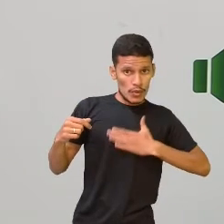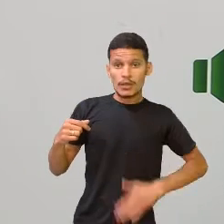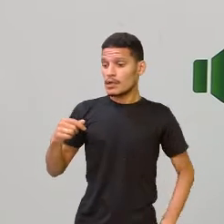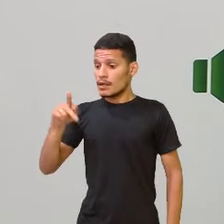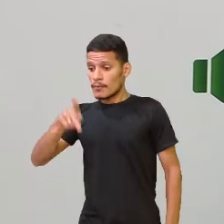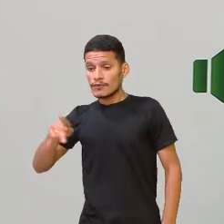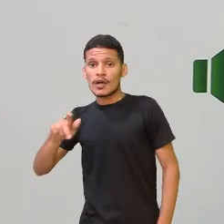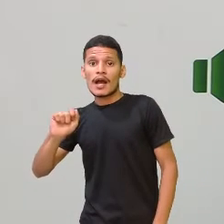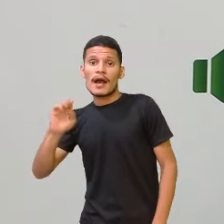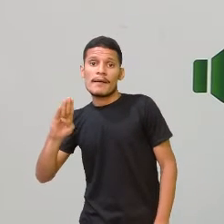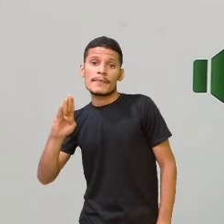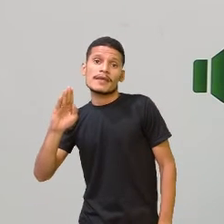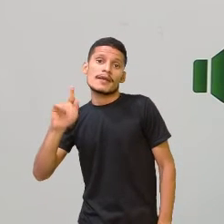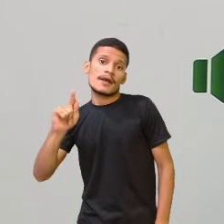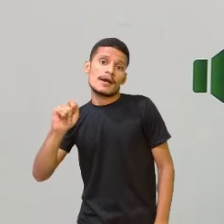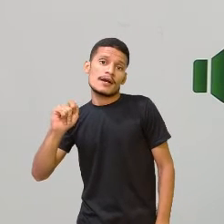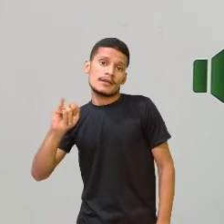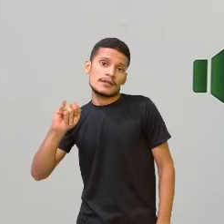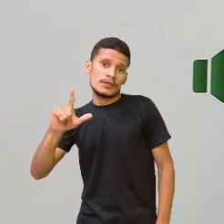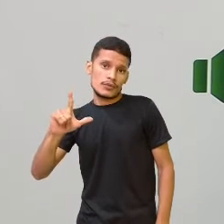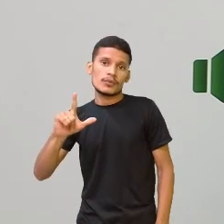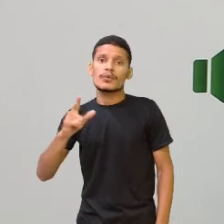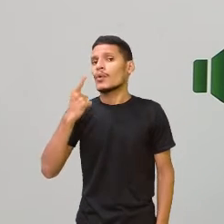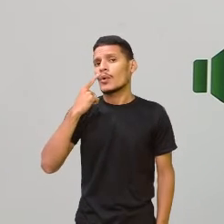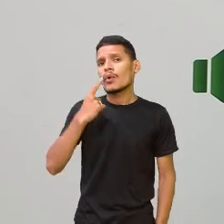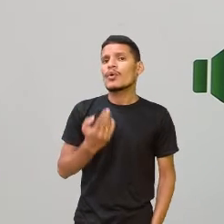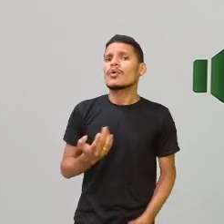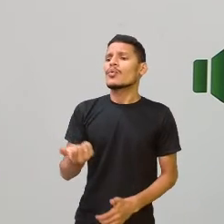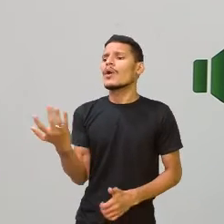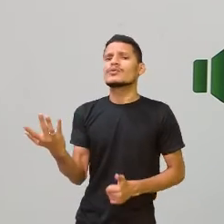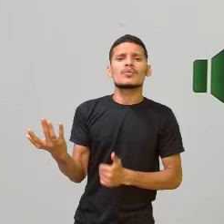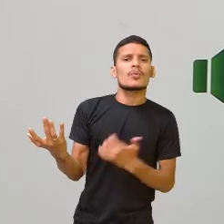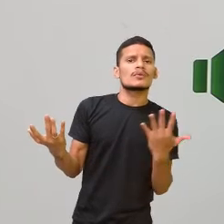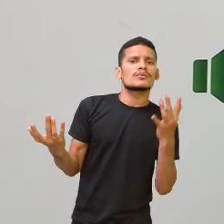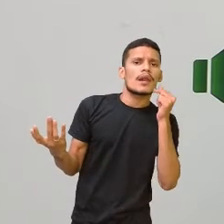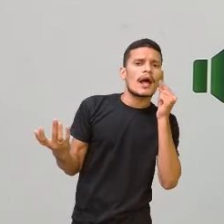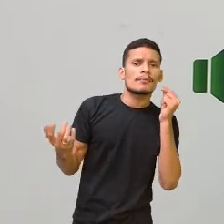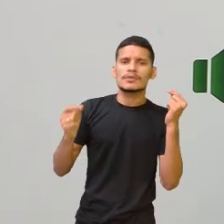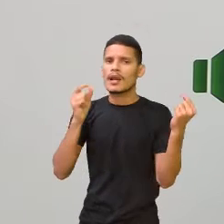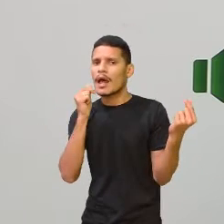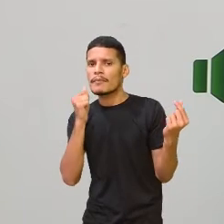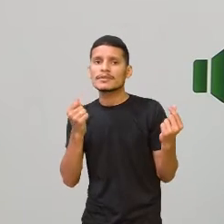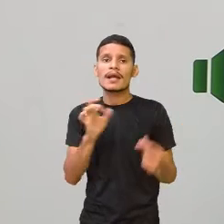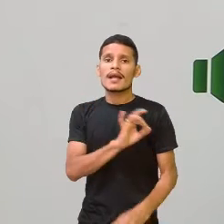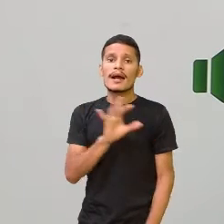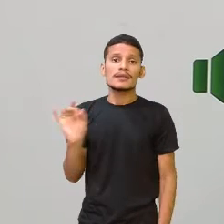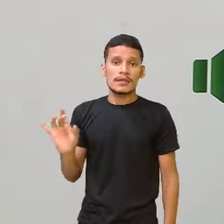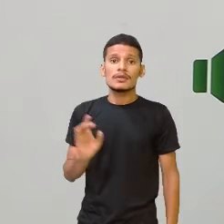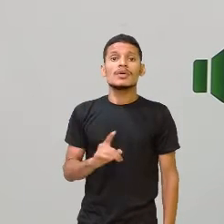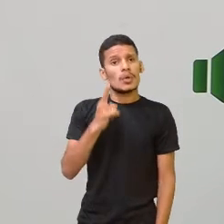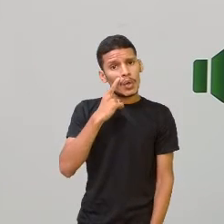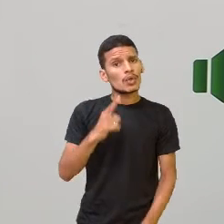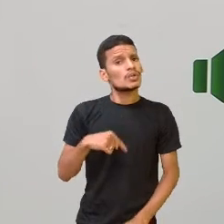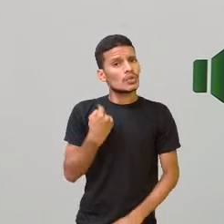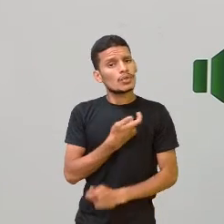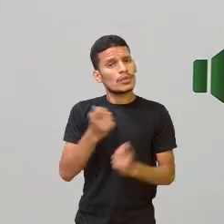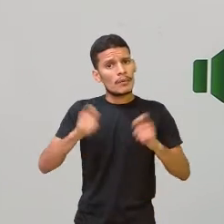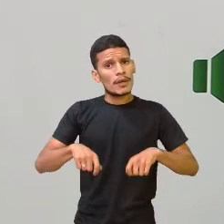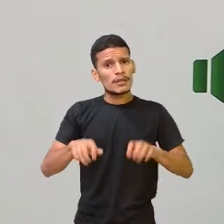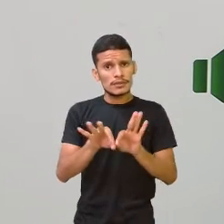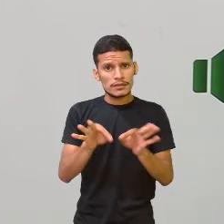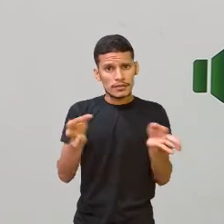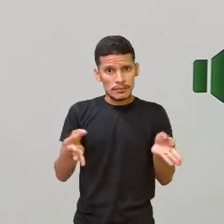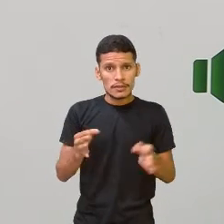a professora Abigail. Com quantos lápis ficaremos? A gente pode fazer de uma forma simples,